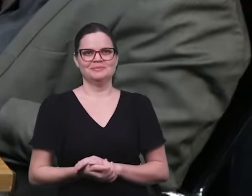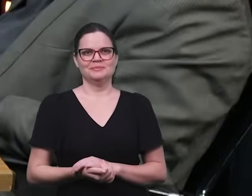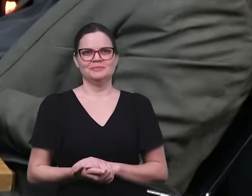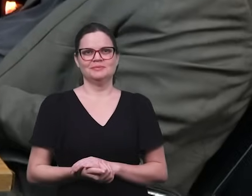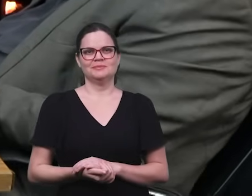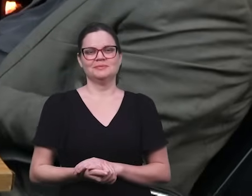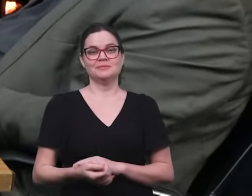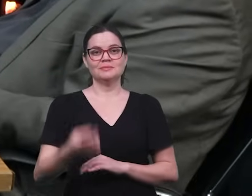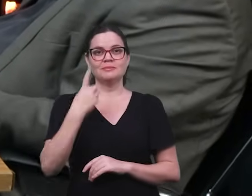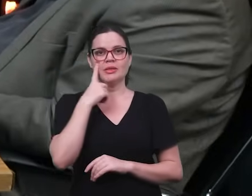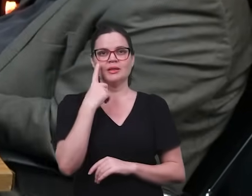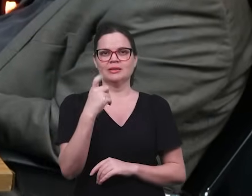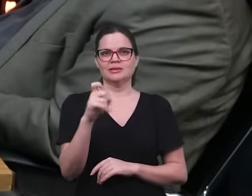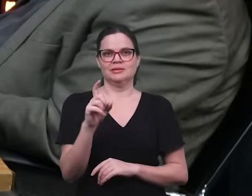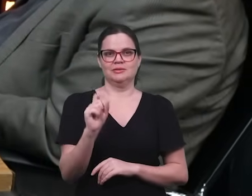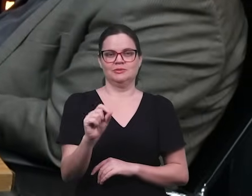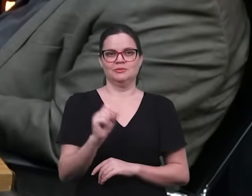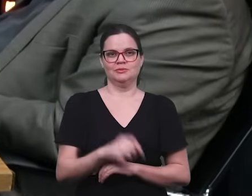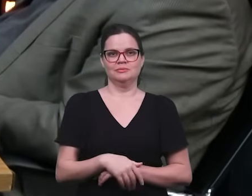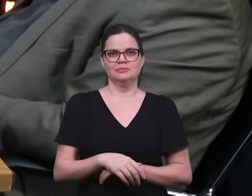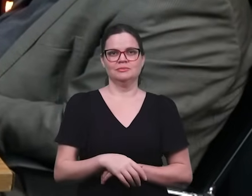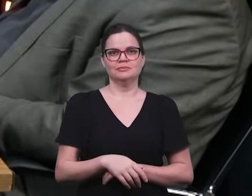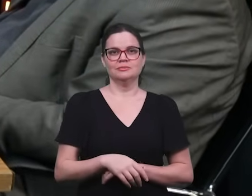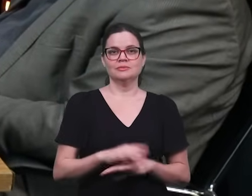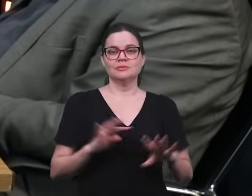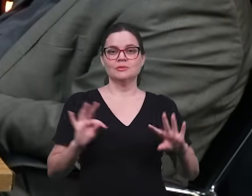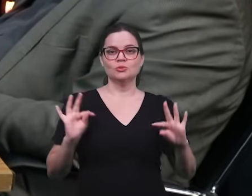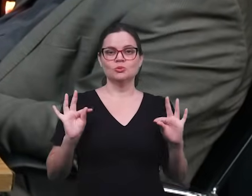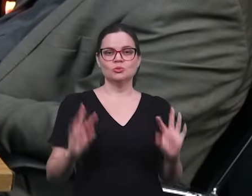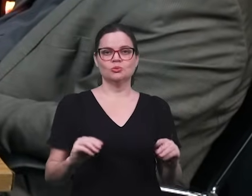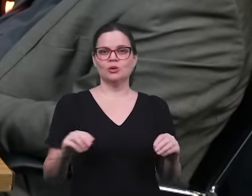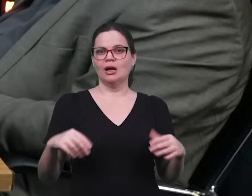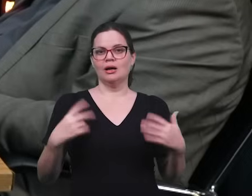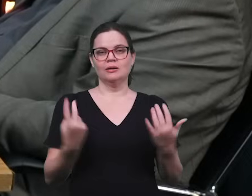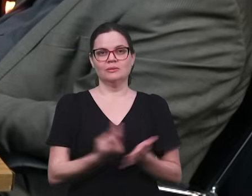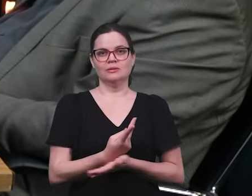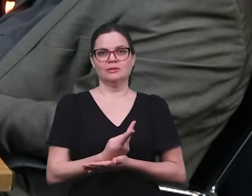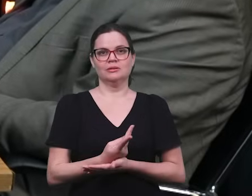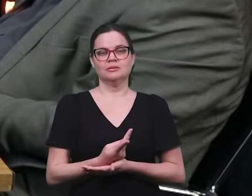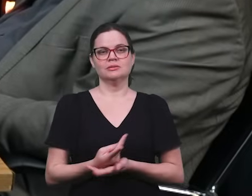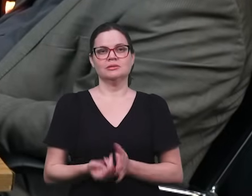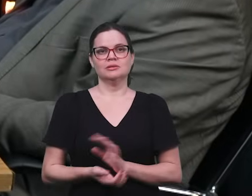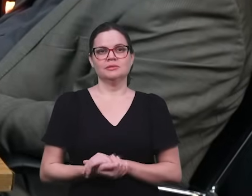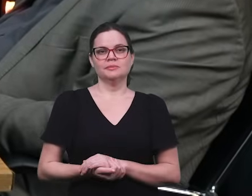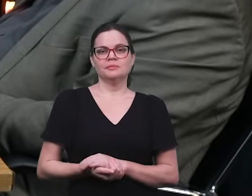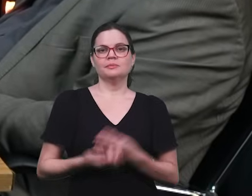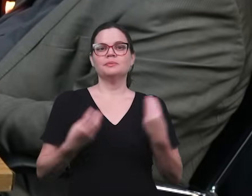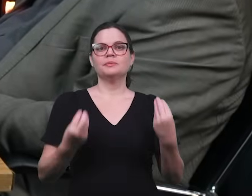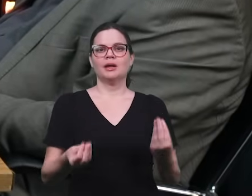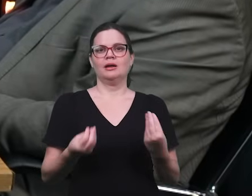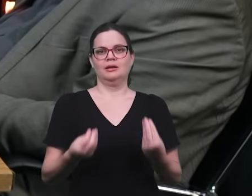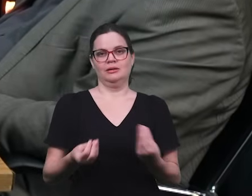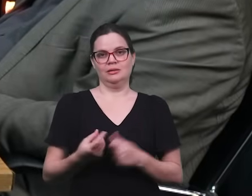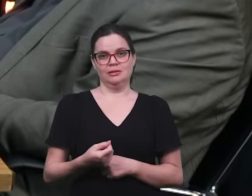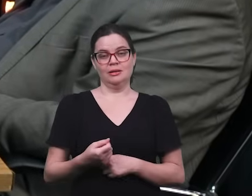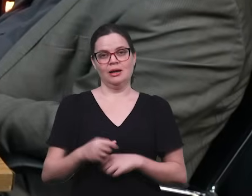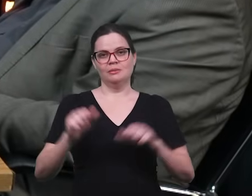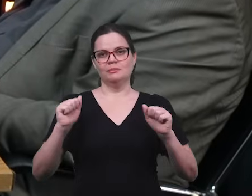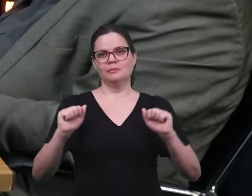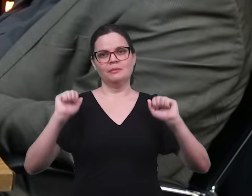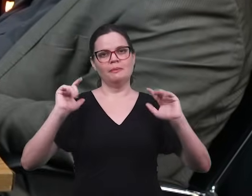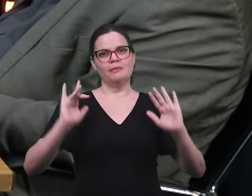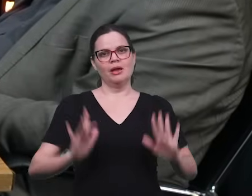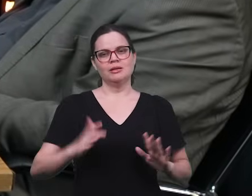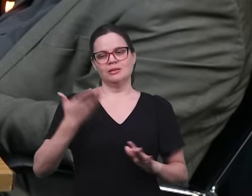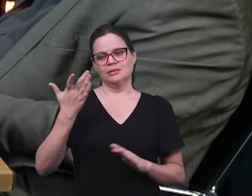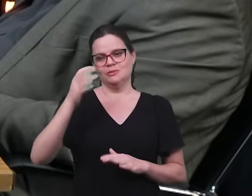E interessante é que tudo isso aconteceu para que a bênção